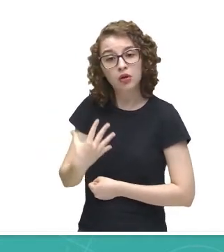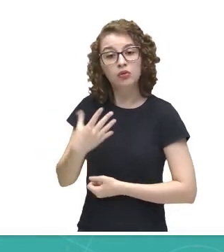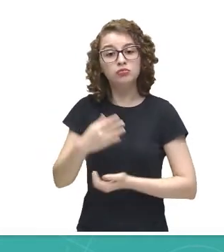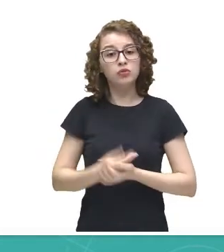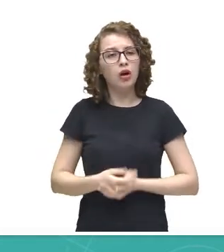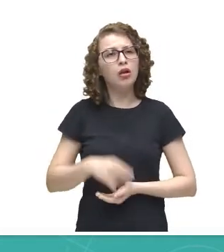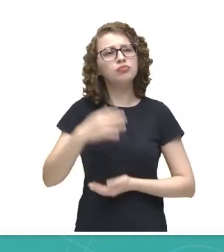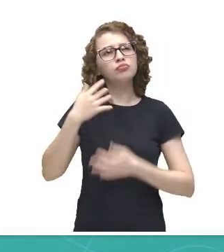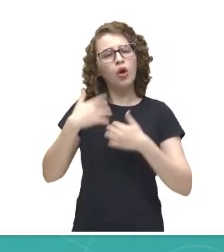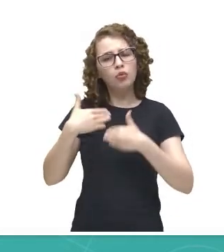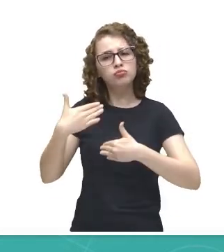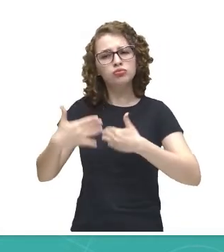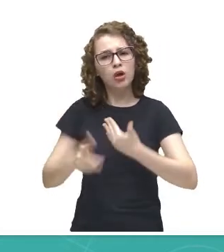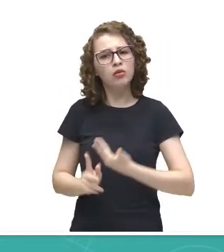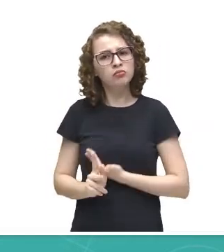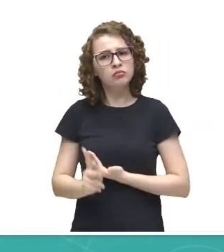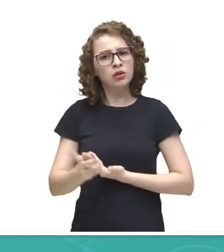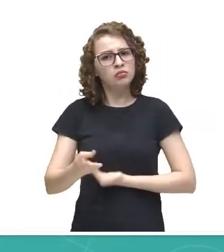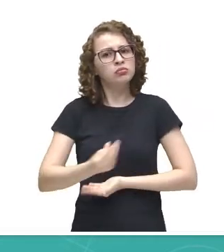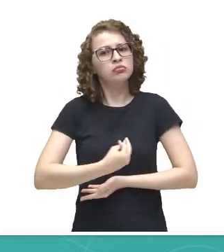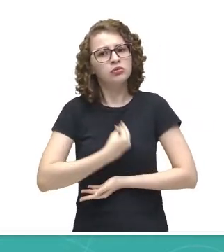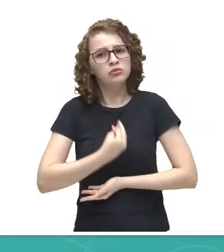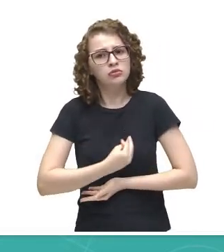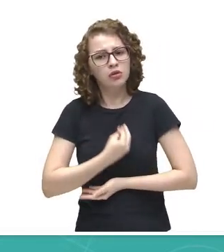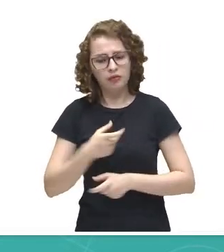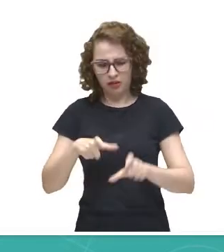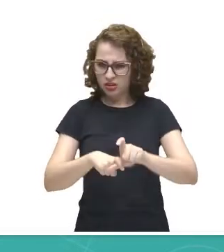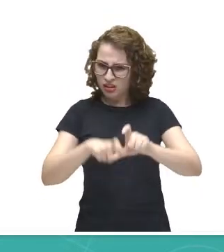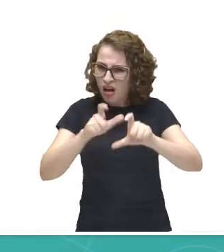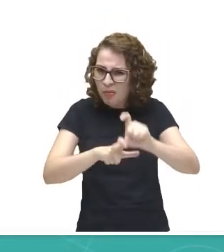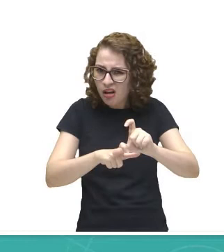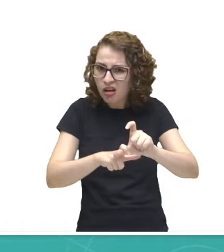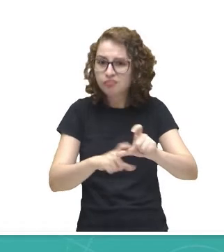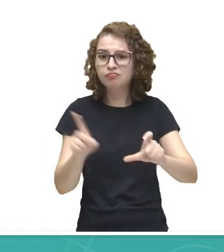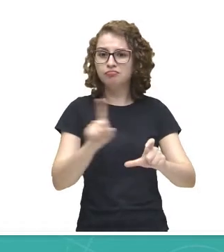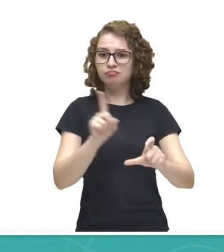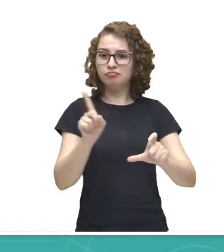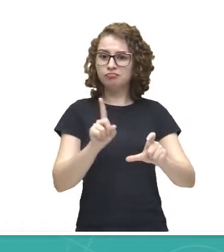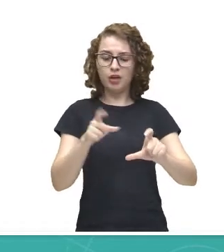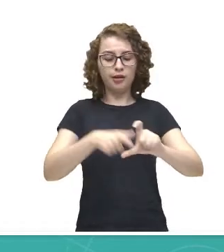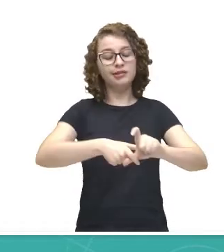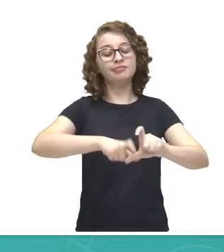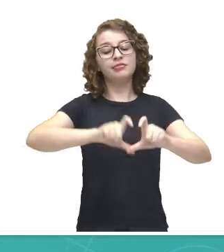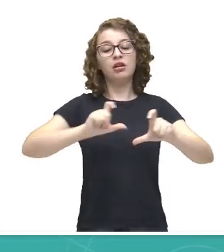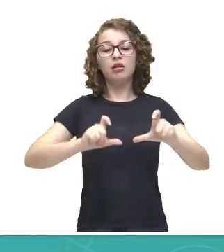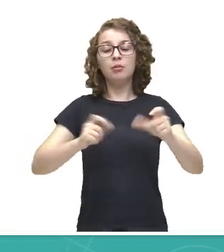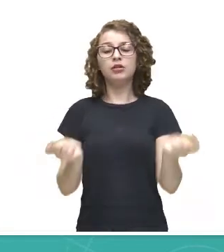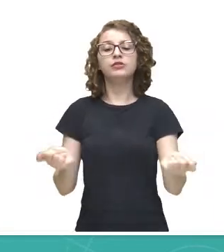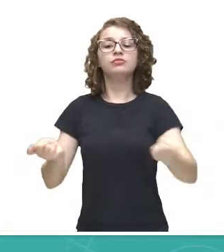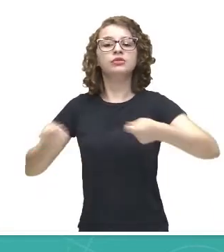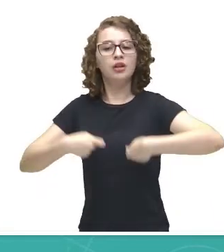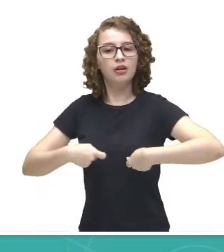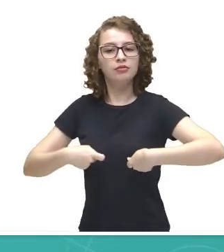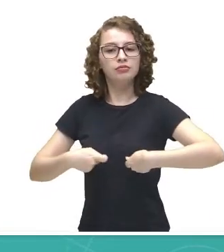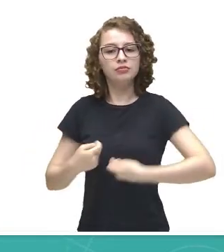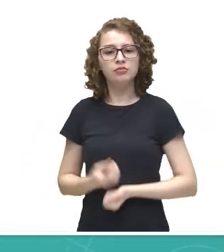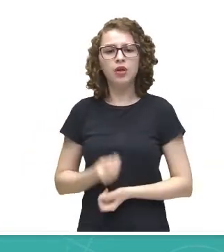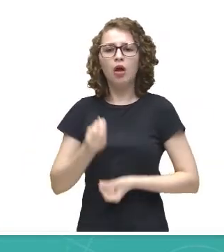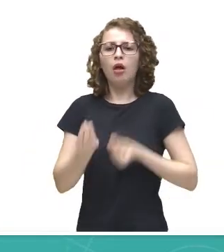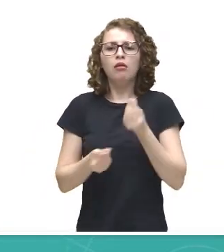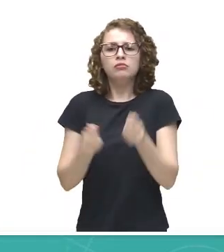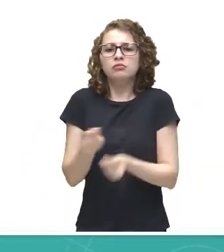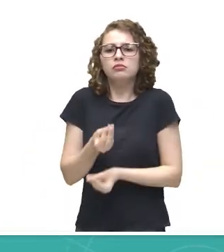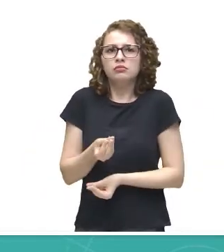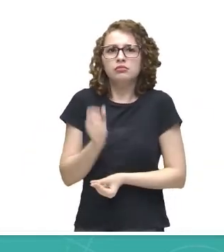capacidade de resolver a sua vida de forma independente e autônoma, tá? E quais são esses